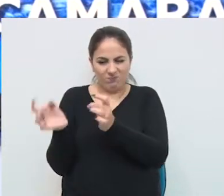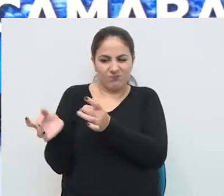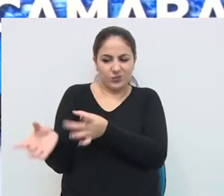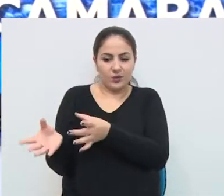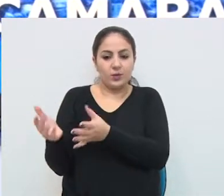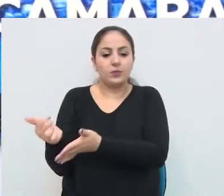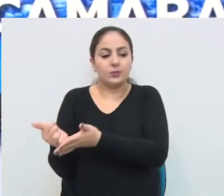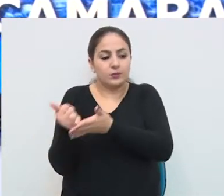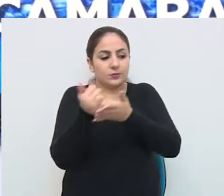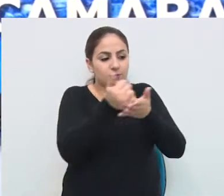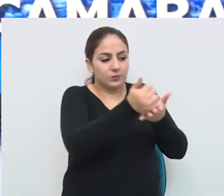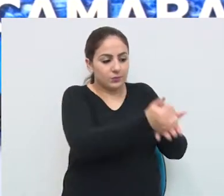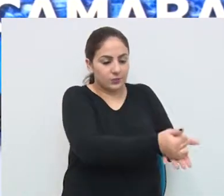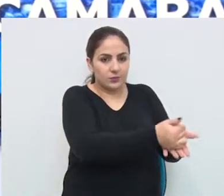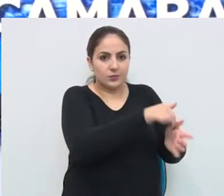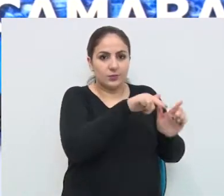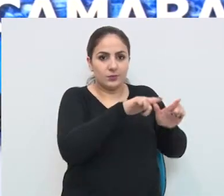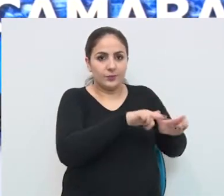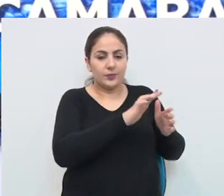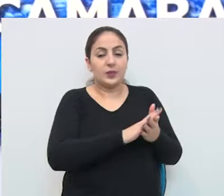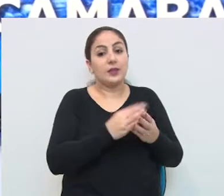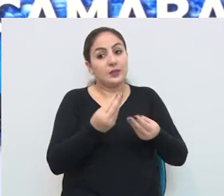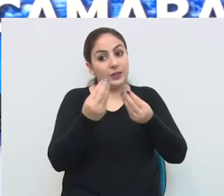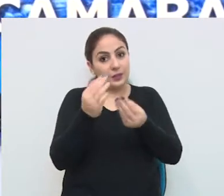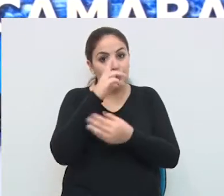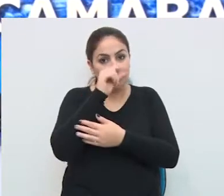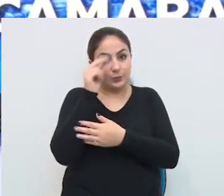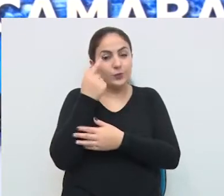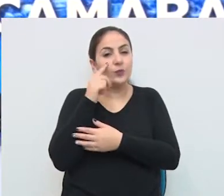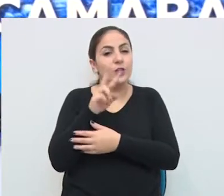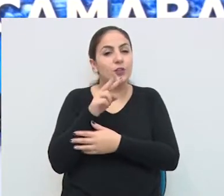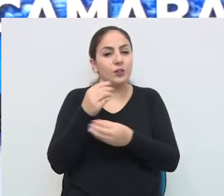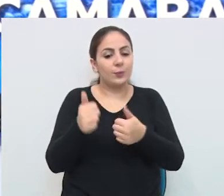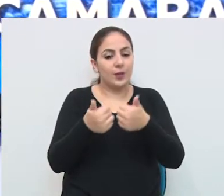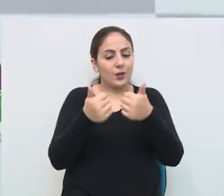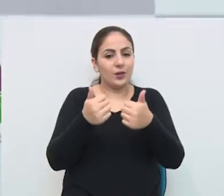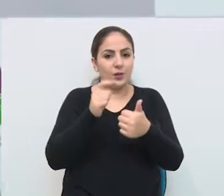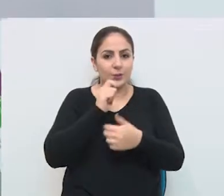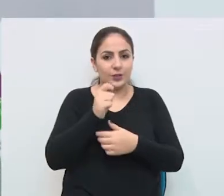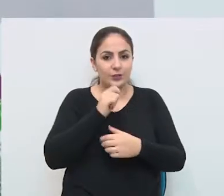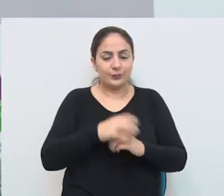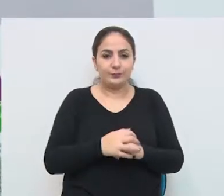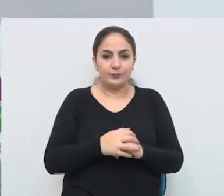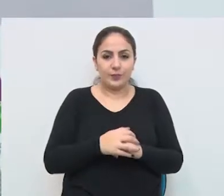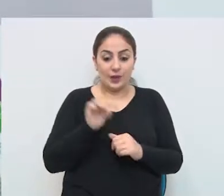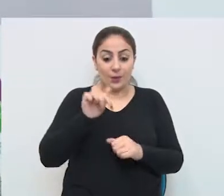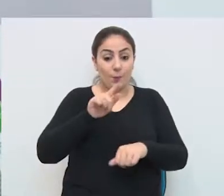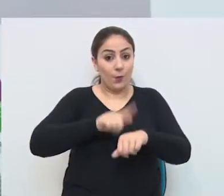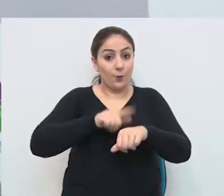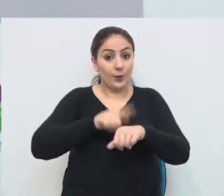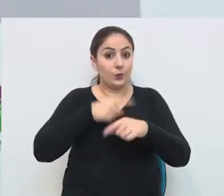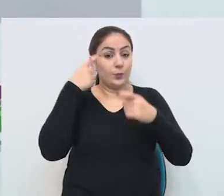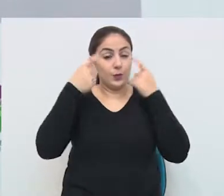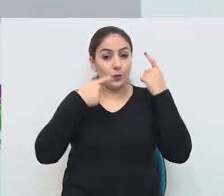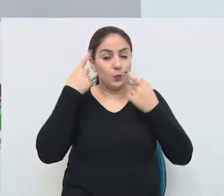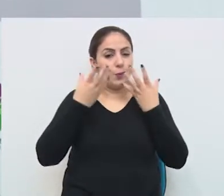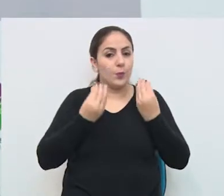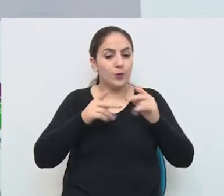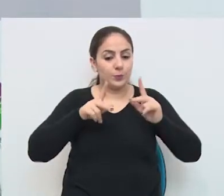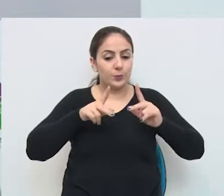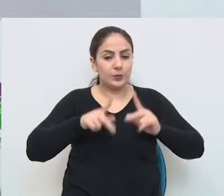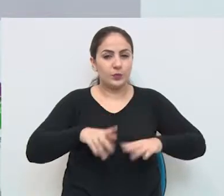sendo encaminhada ao Executivo Municipal. Entenda melhor na reportagem. Esta é uma situação que vem preocupando